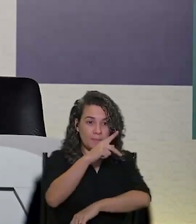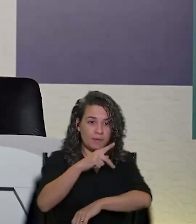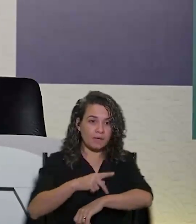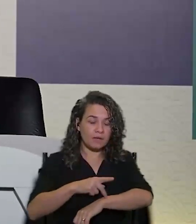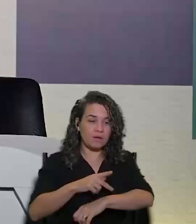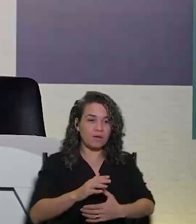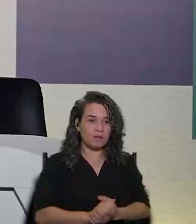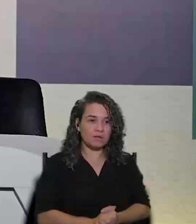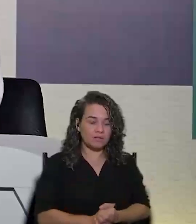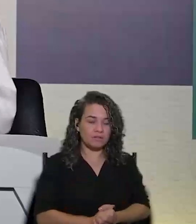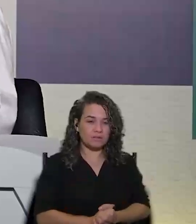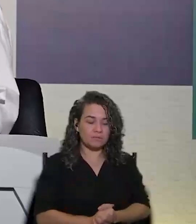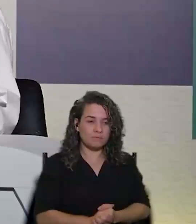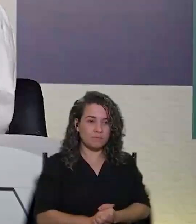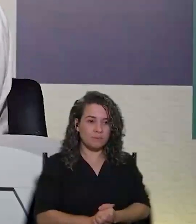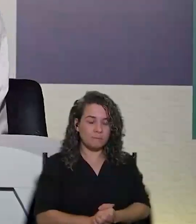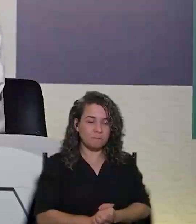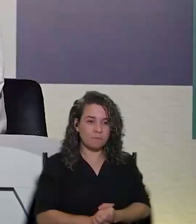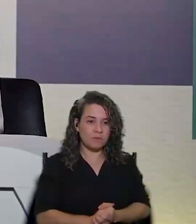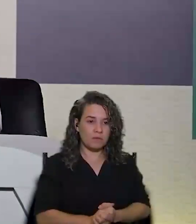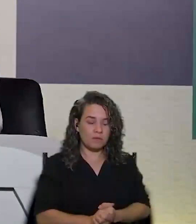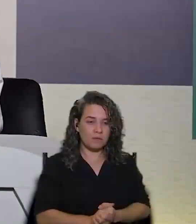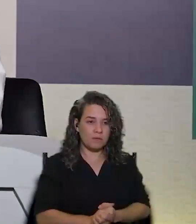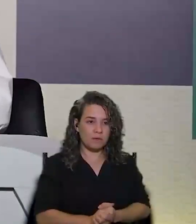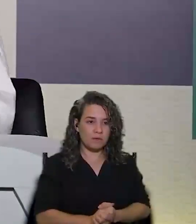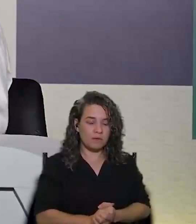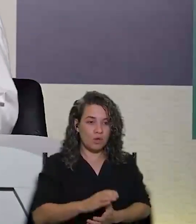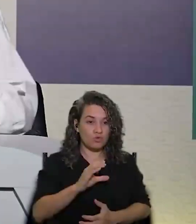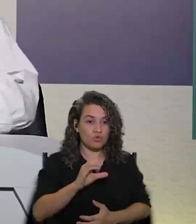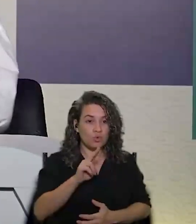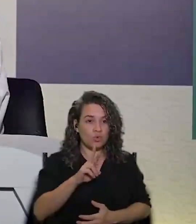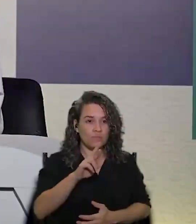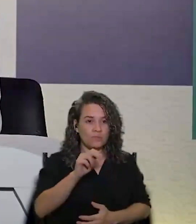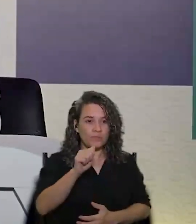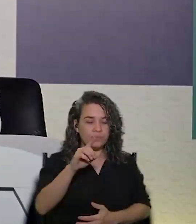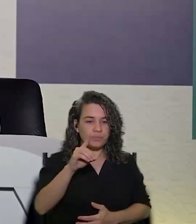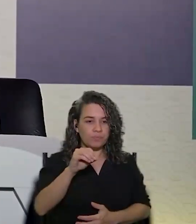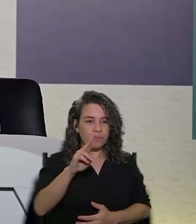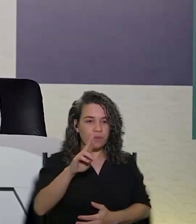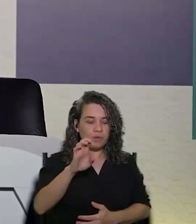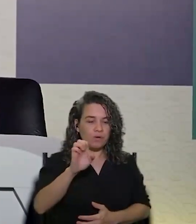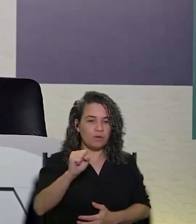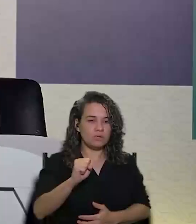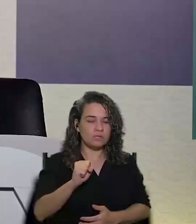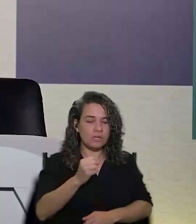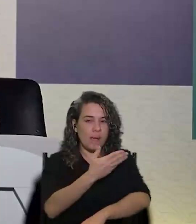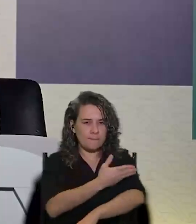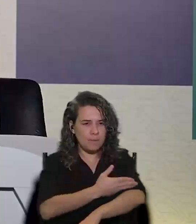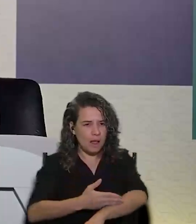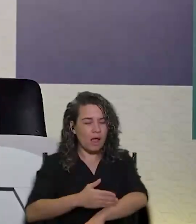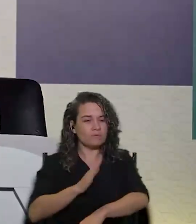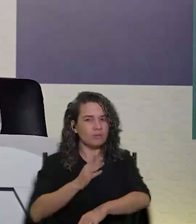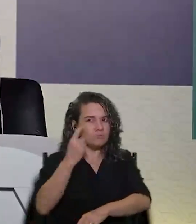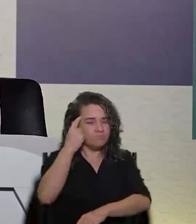curadores brancos, eles estão começando a chamar e começar a pensar um pouco nesse negócio que não dá para fazer festivais literários, falar sobre o